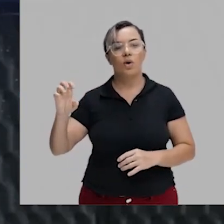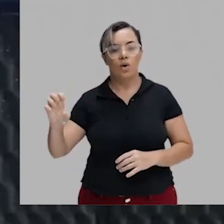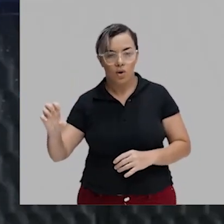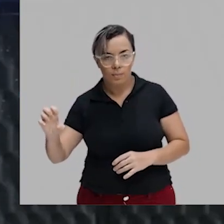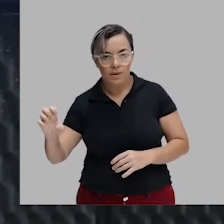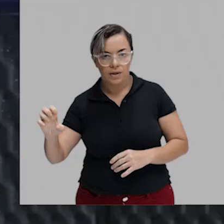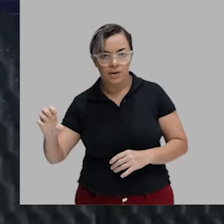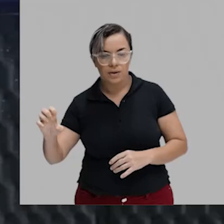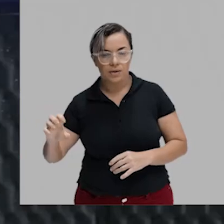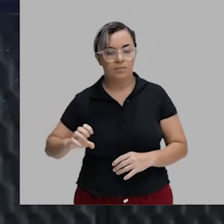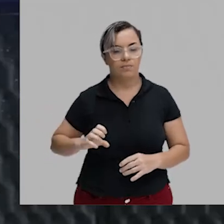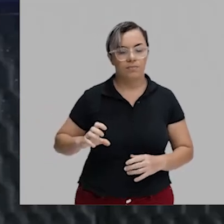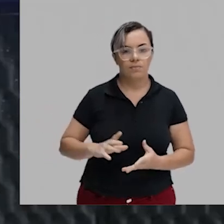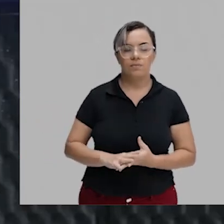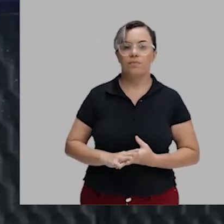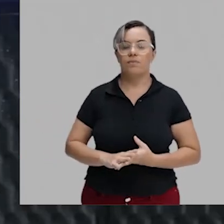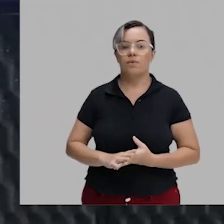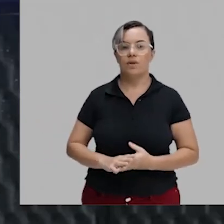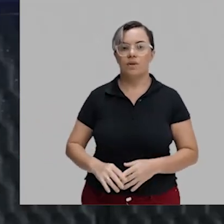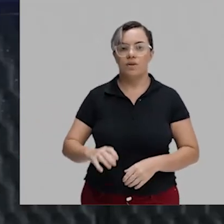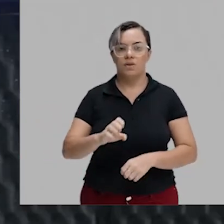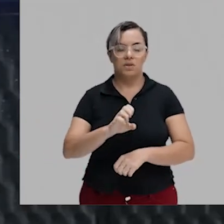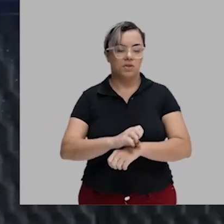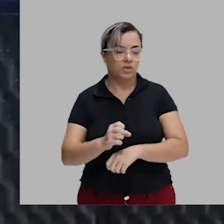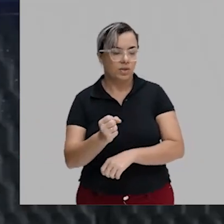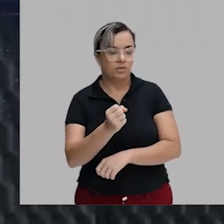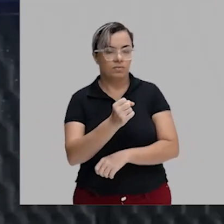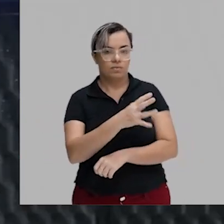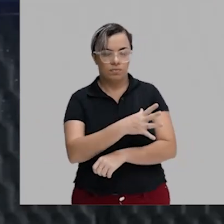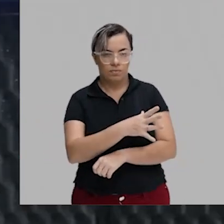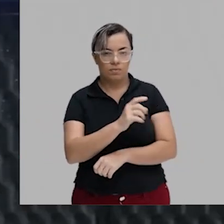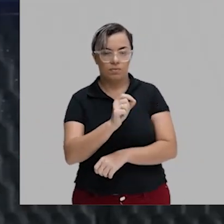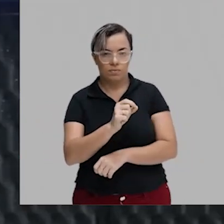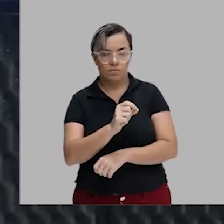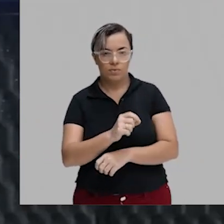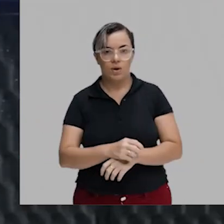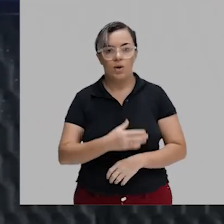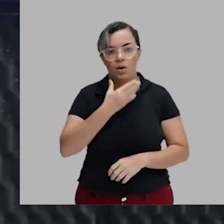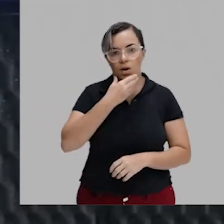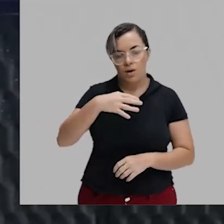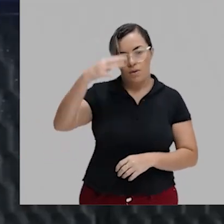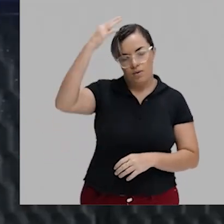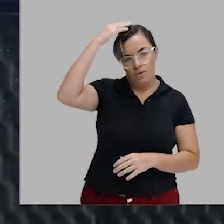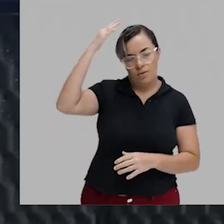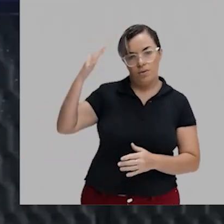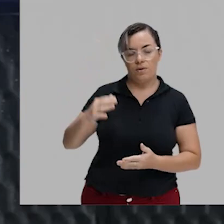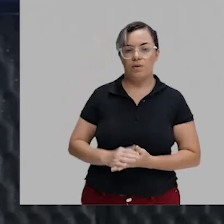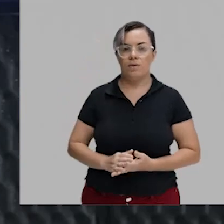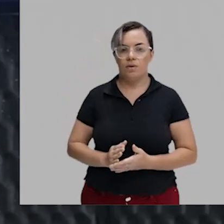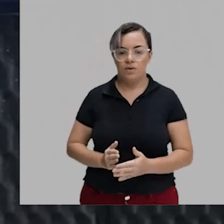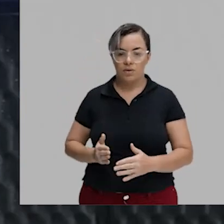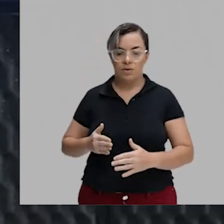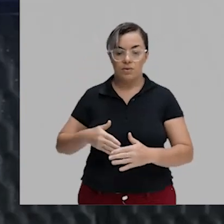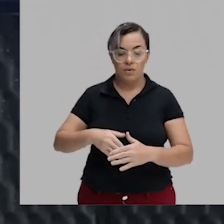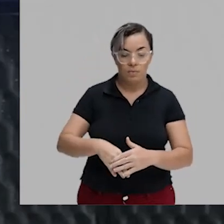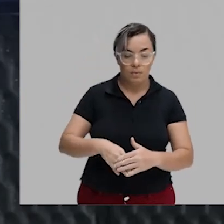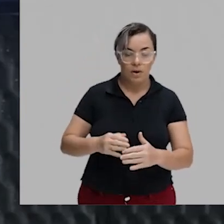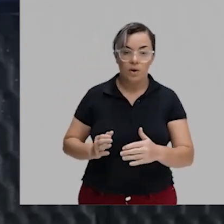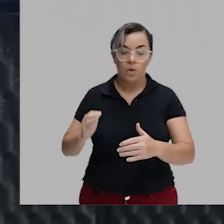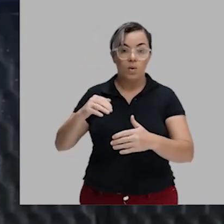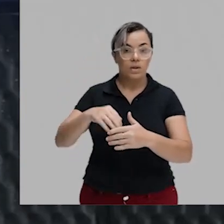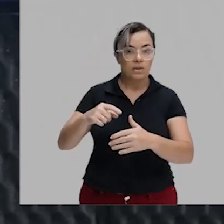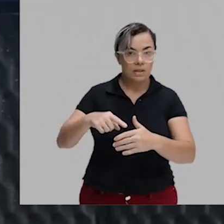geralmente da nobreza, desses estados modernos, e até mesmo monarcas, é que vão colocar em prática